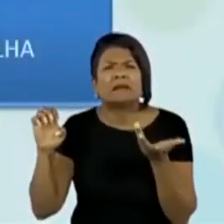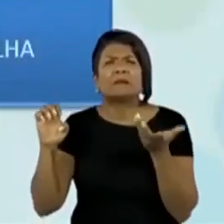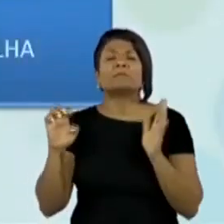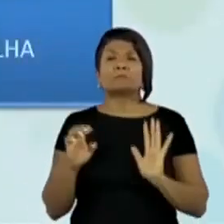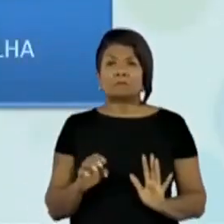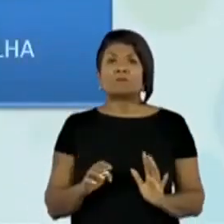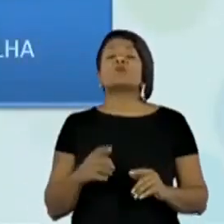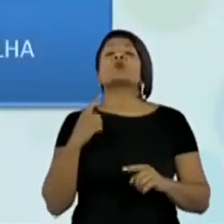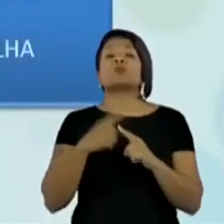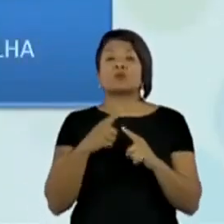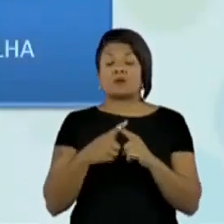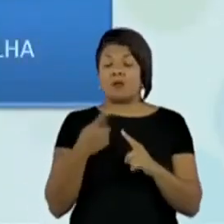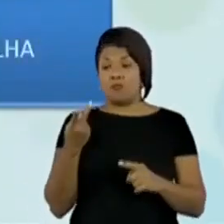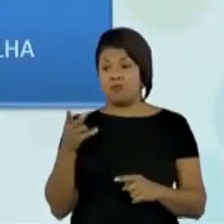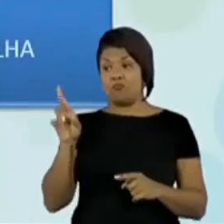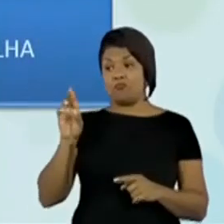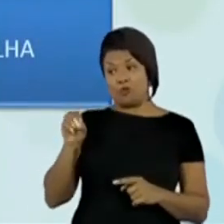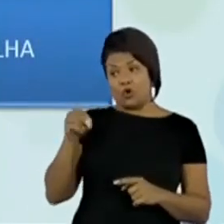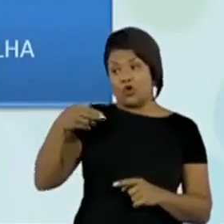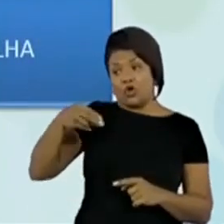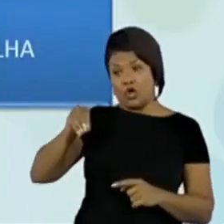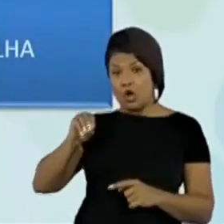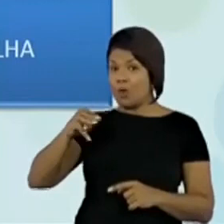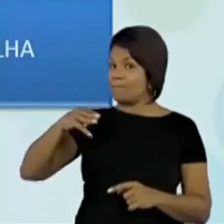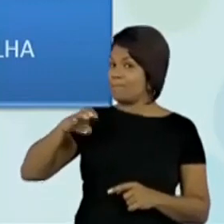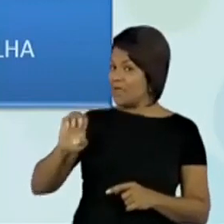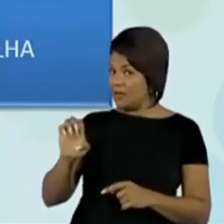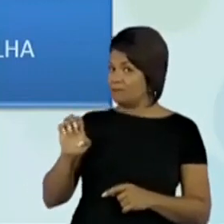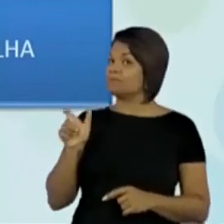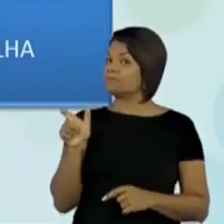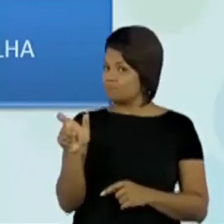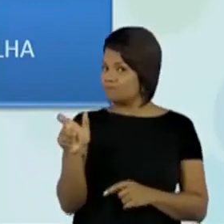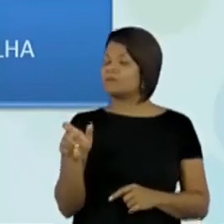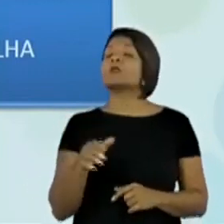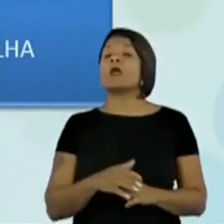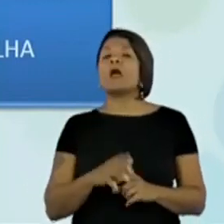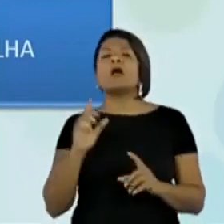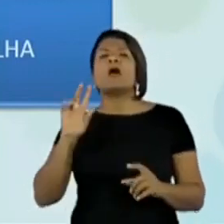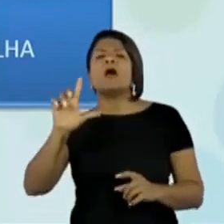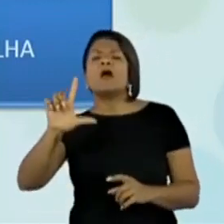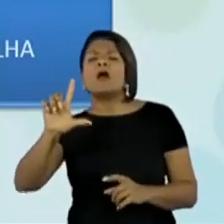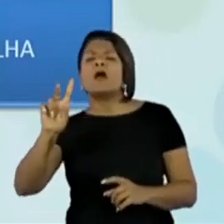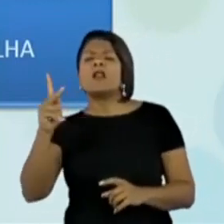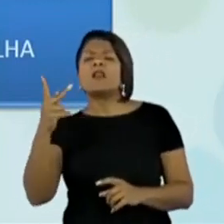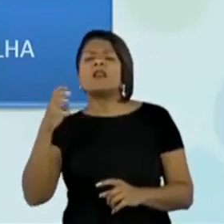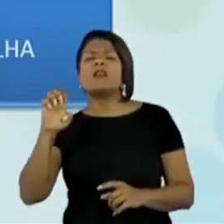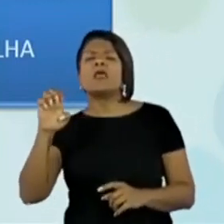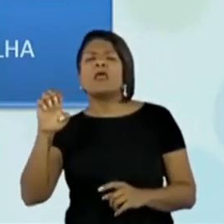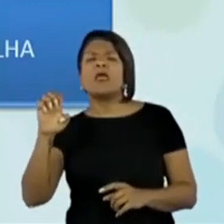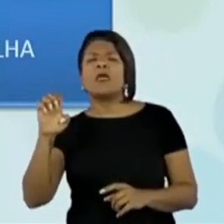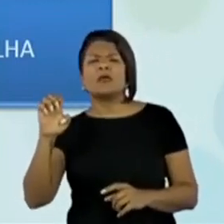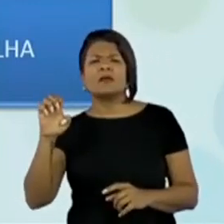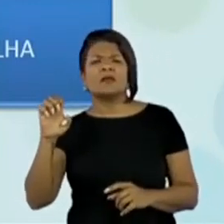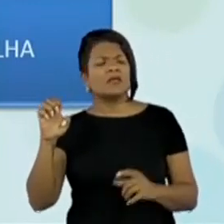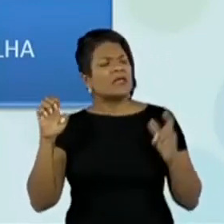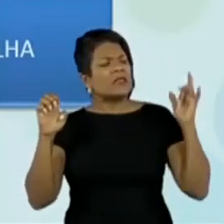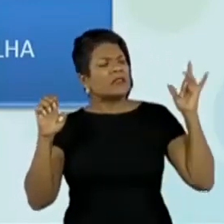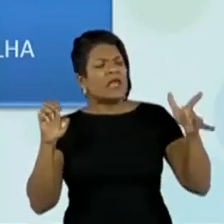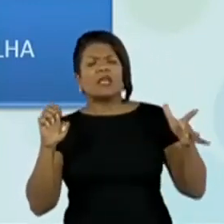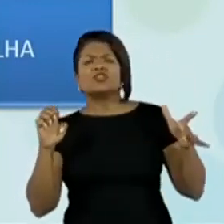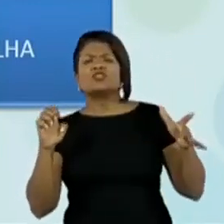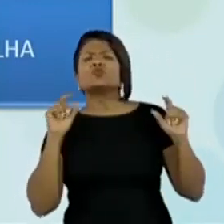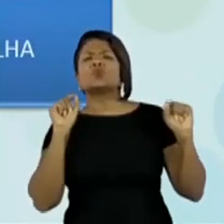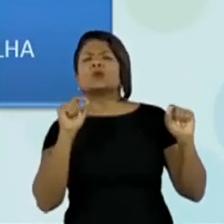pronome lhe, no trecho destacado, olha lá, refere-se a quem? Que a deixe. Que a deixe por